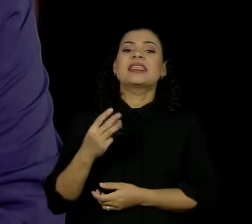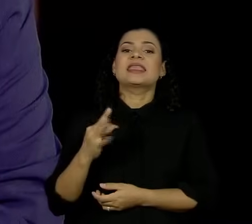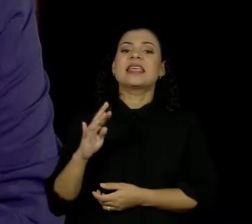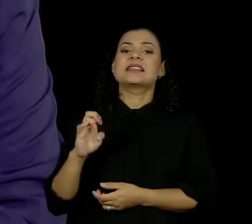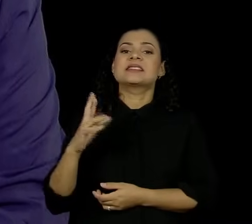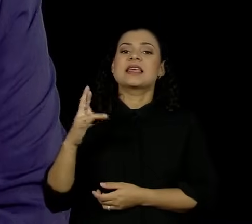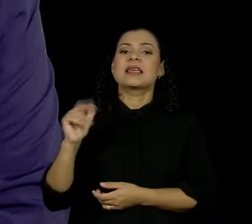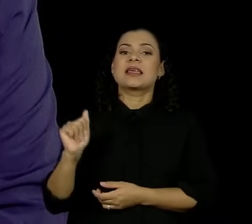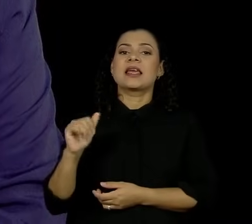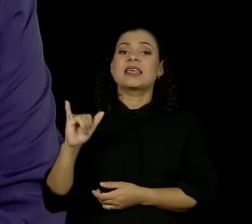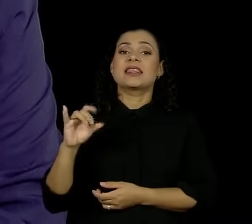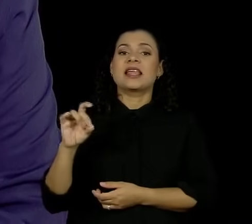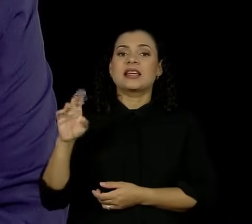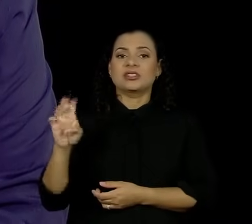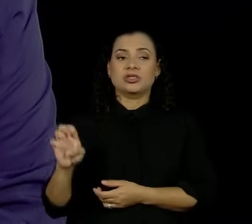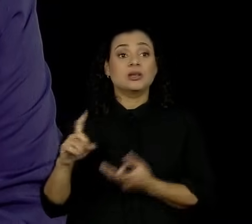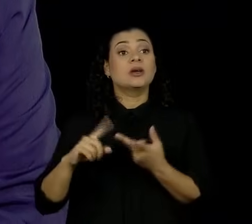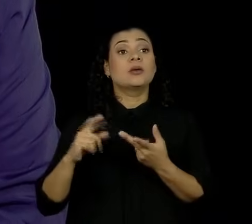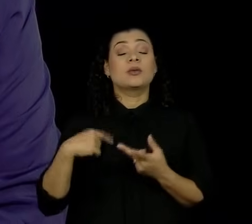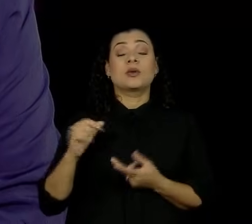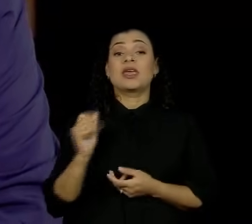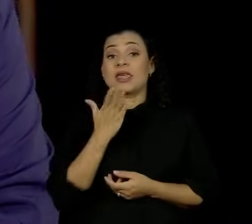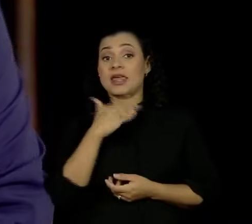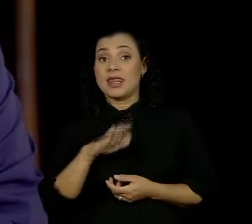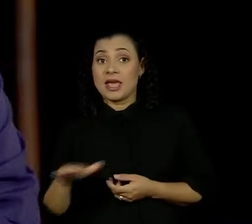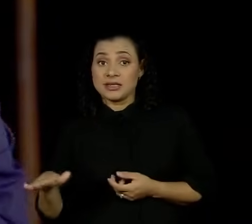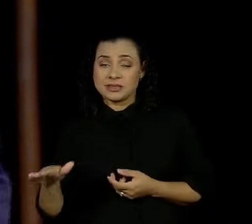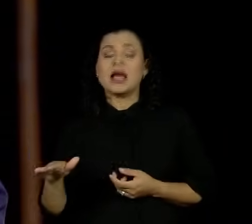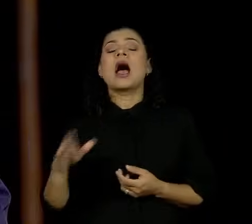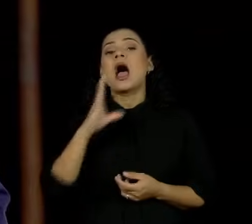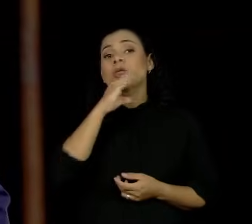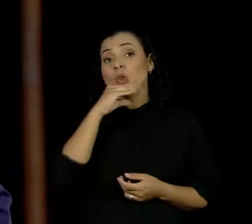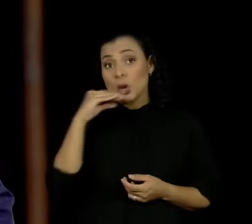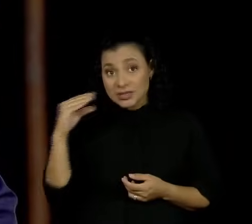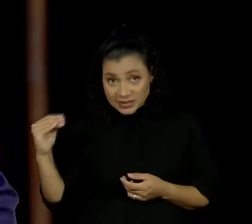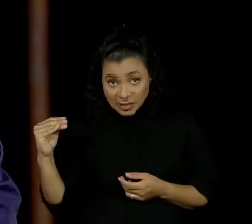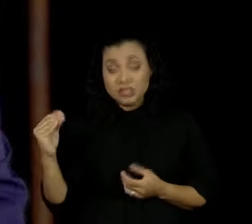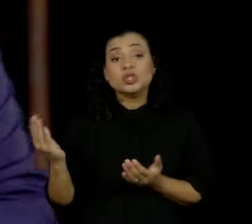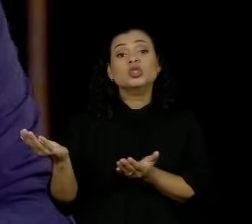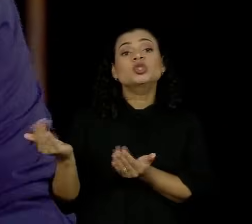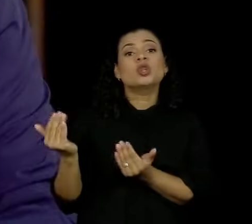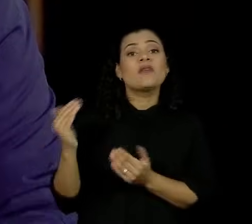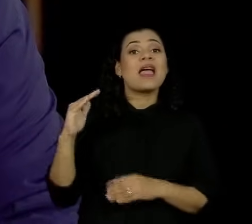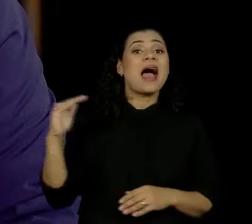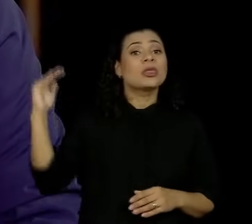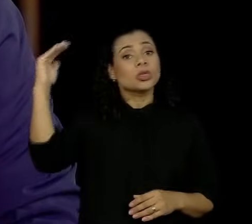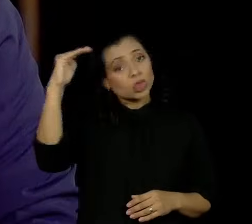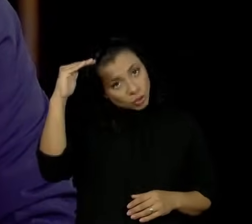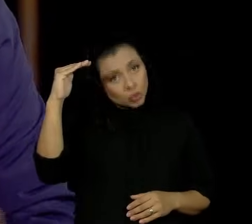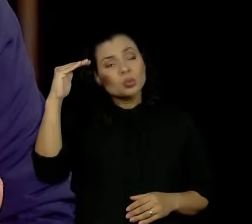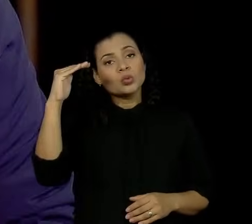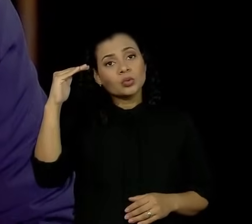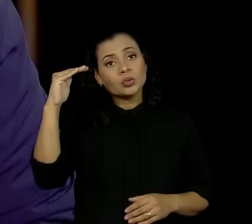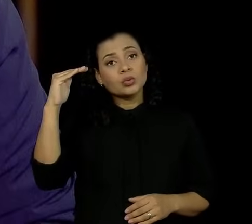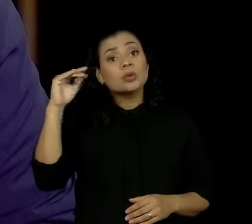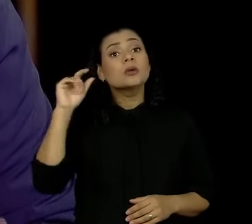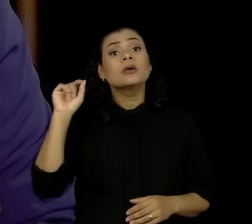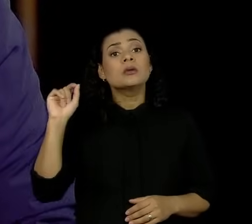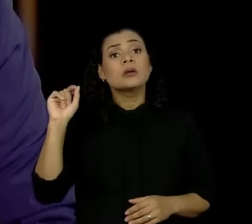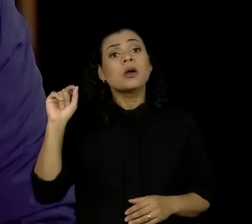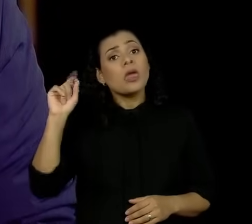idades: criança, adolescente, jovem, adulto e velho. Quem tem 3 idades é